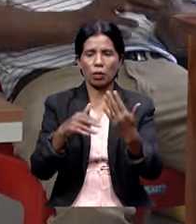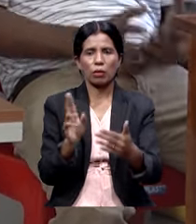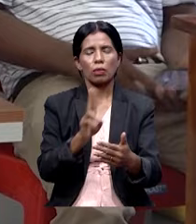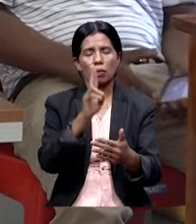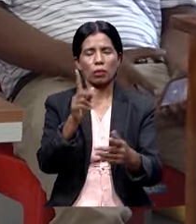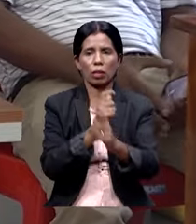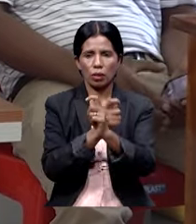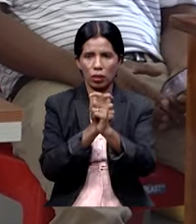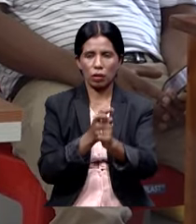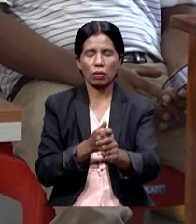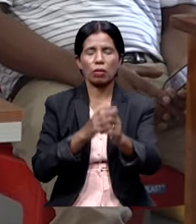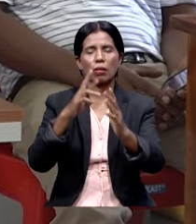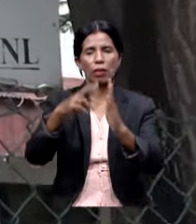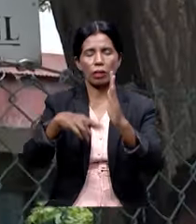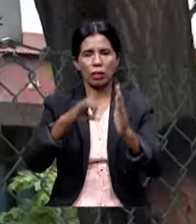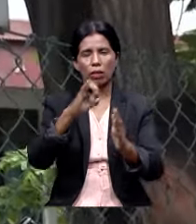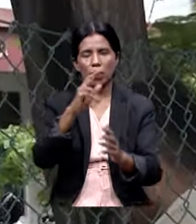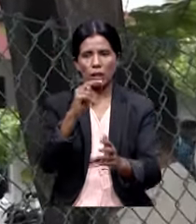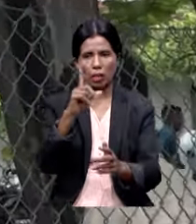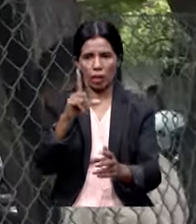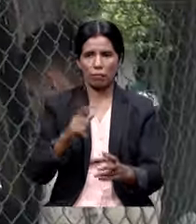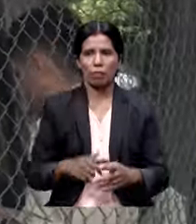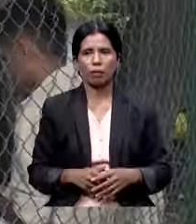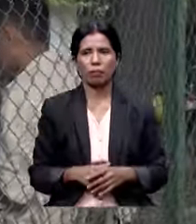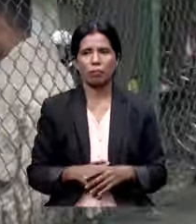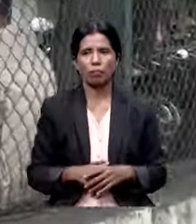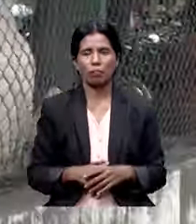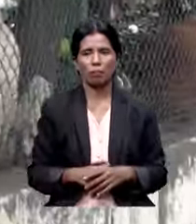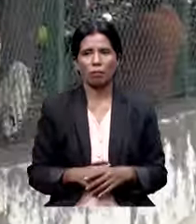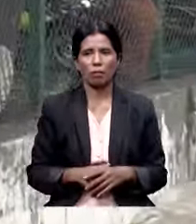Baliantetun tuir padrão e anel. Emerenciana Martins, Lamberto da Silva, GMN.